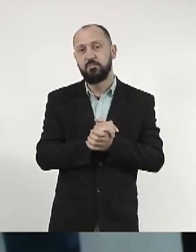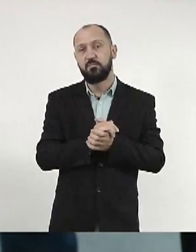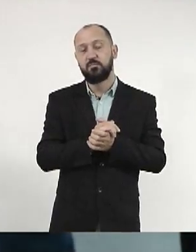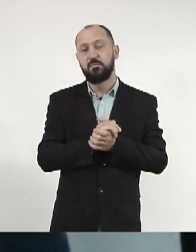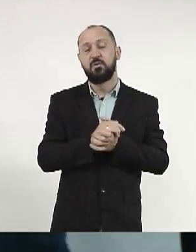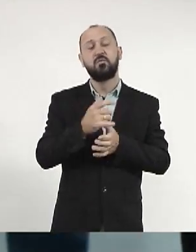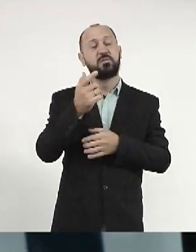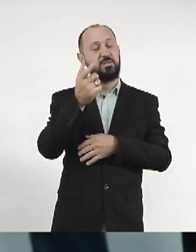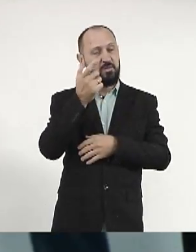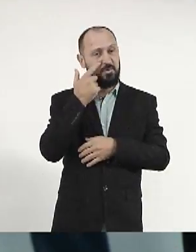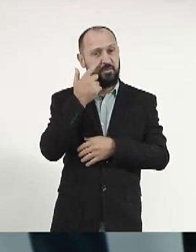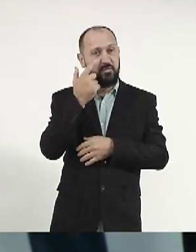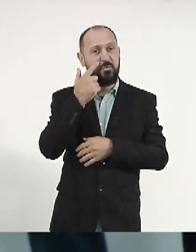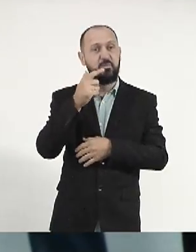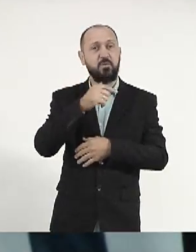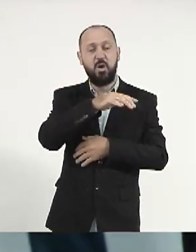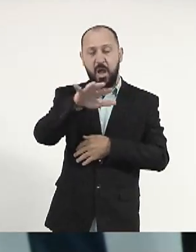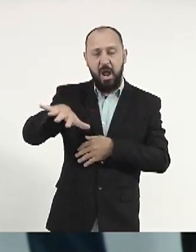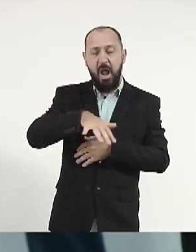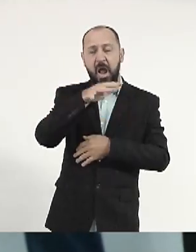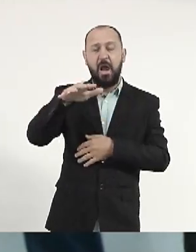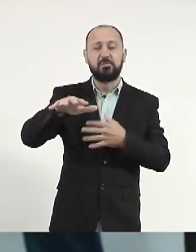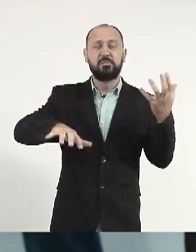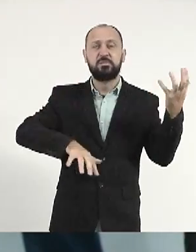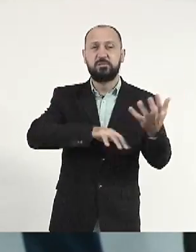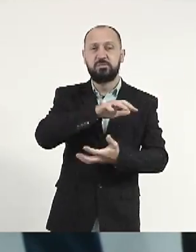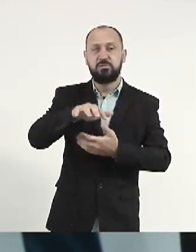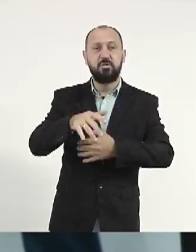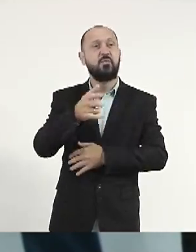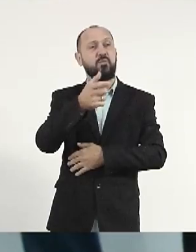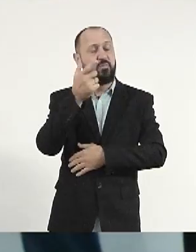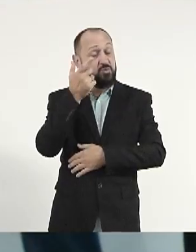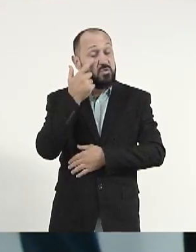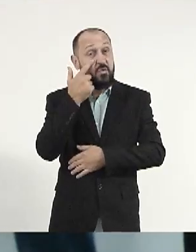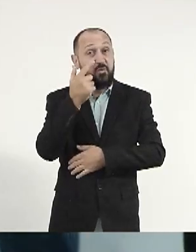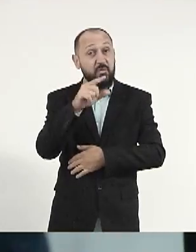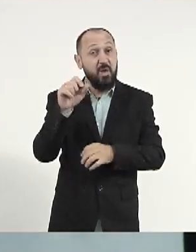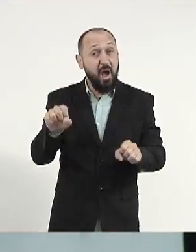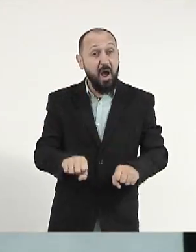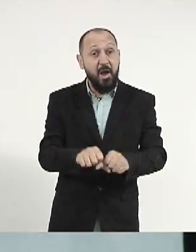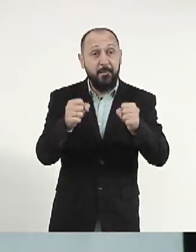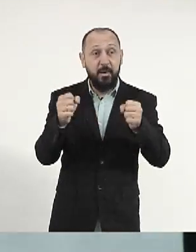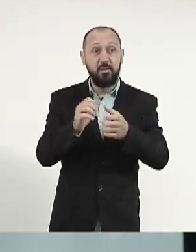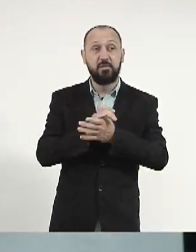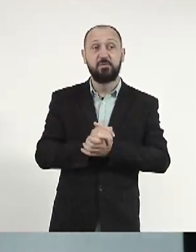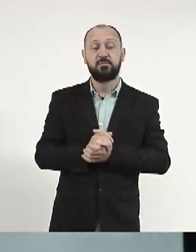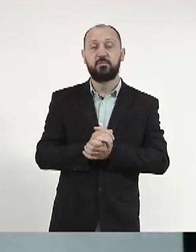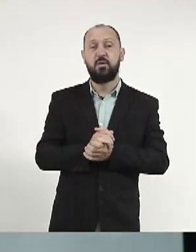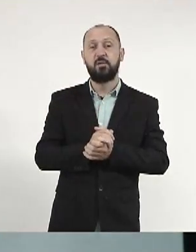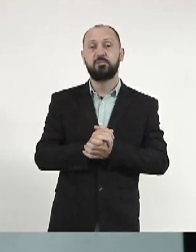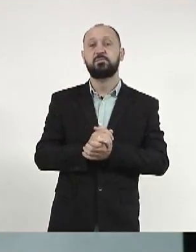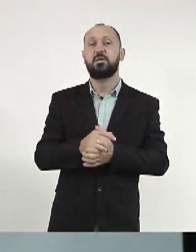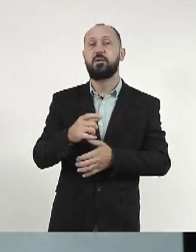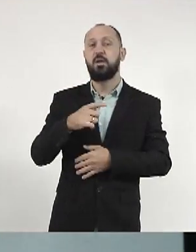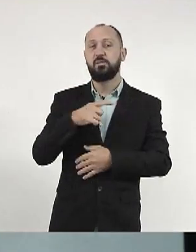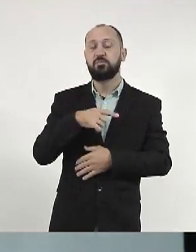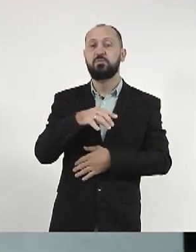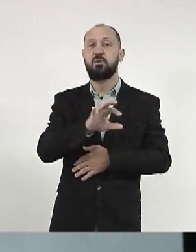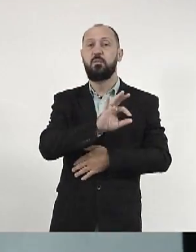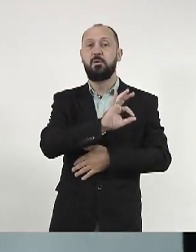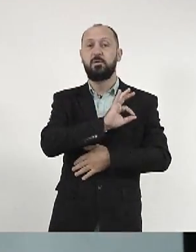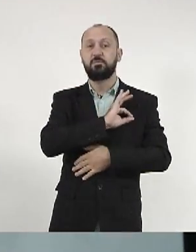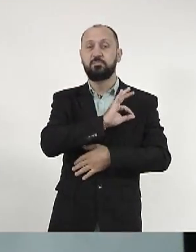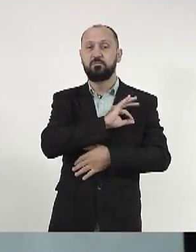a baderna, que eu acho que é uma baderna. Vossa Excelência viu a quebradeira, e tinha policiais dentro